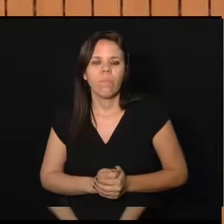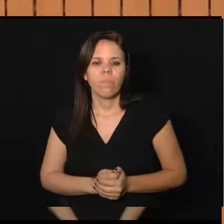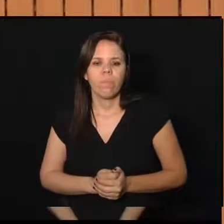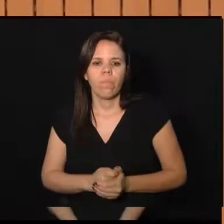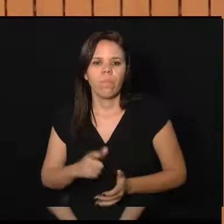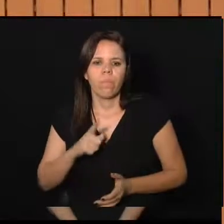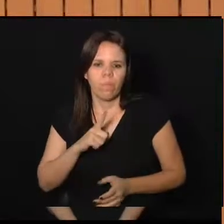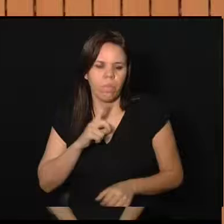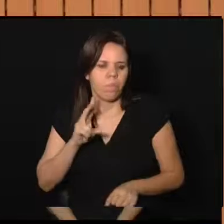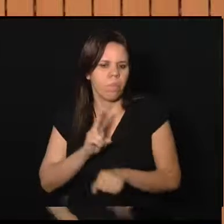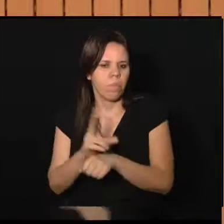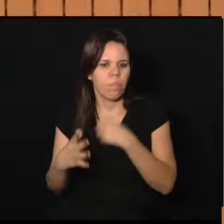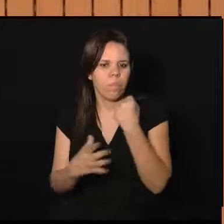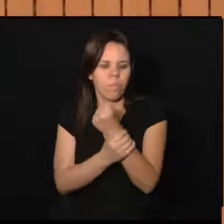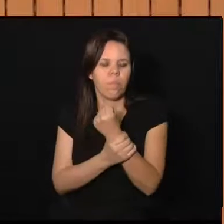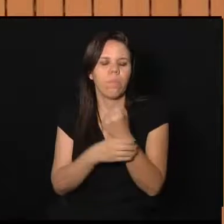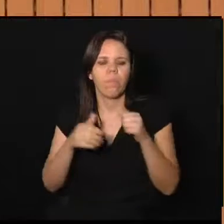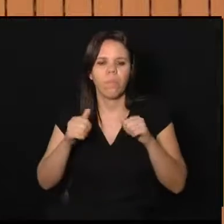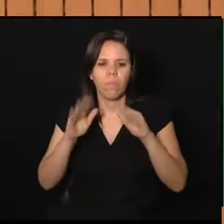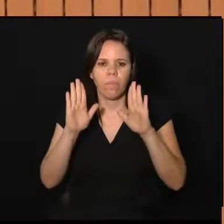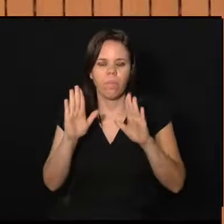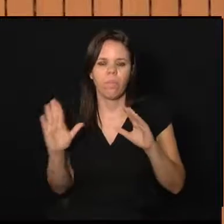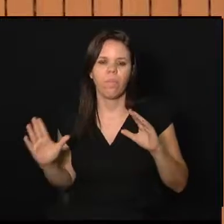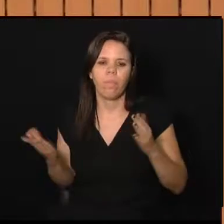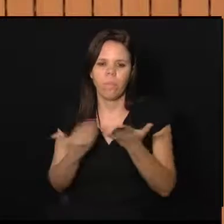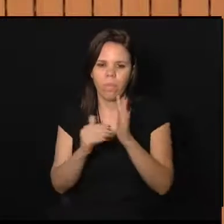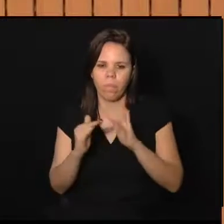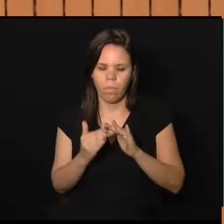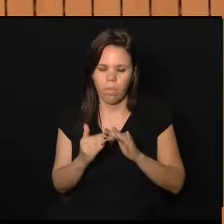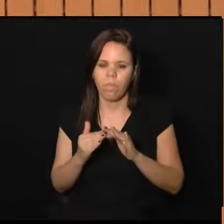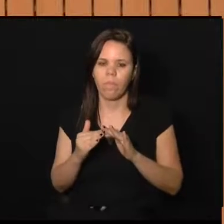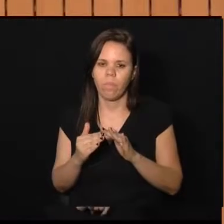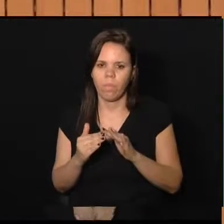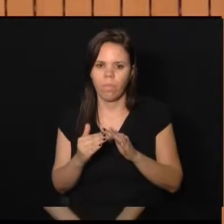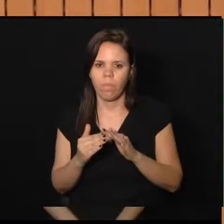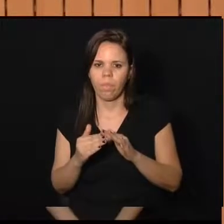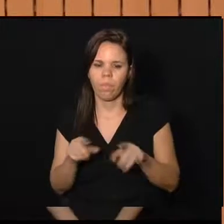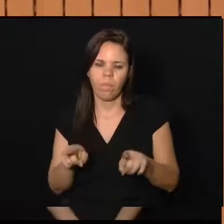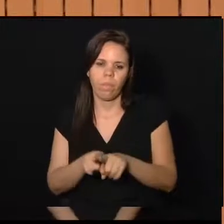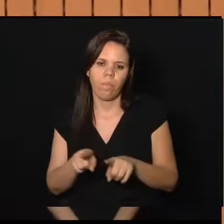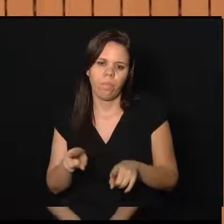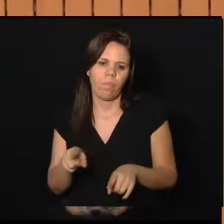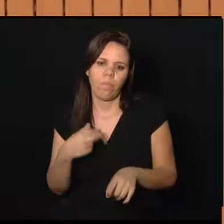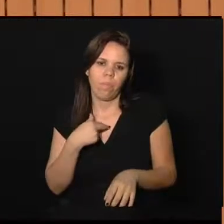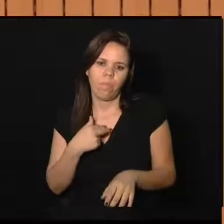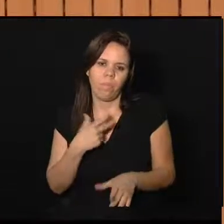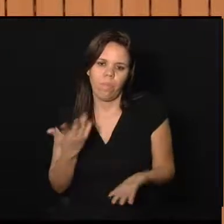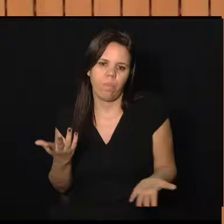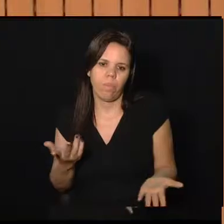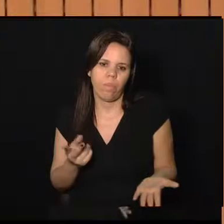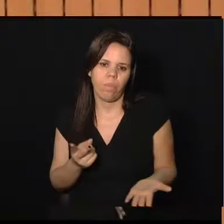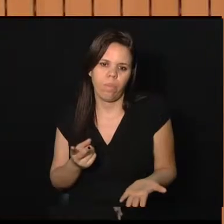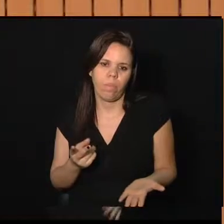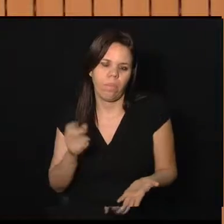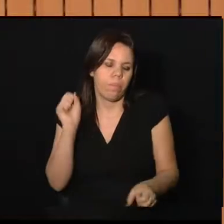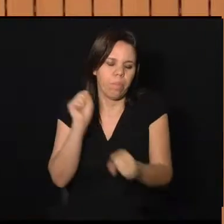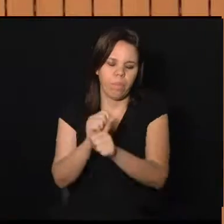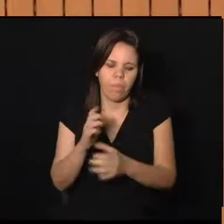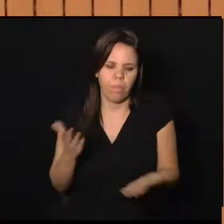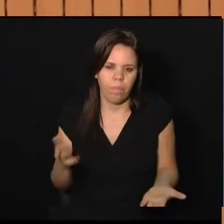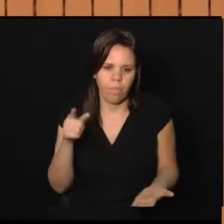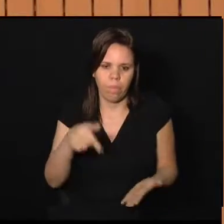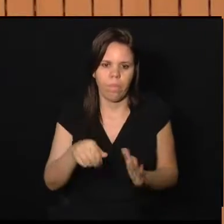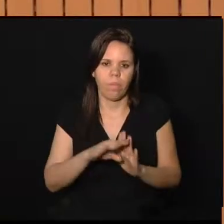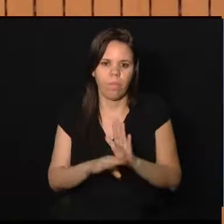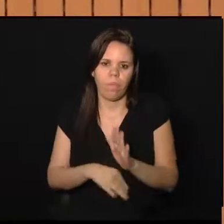uma salvaguarda maior para as escolas de que também no âmbito municipal esse programa não pode ser simplesmente continuado porque você corta